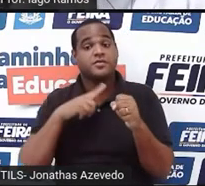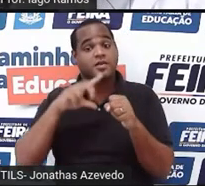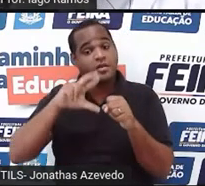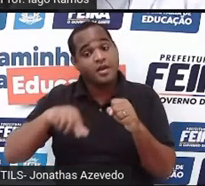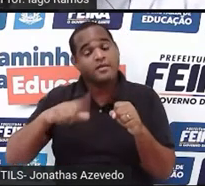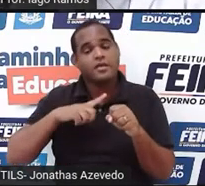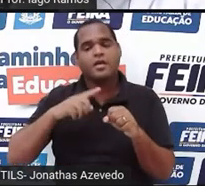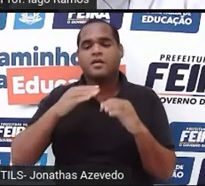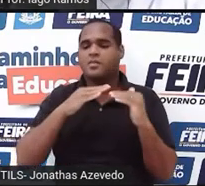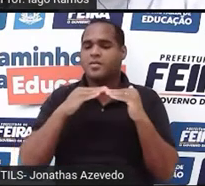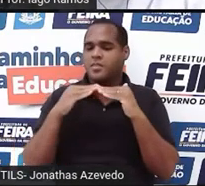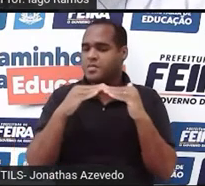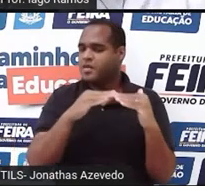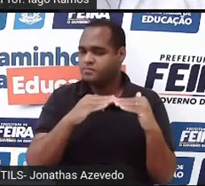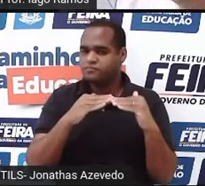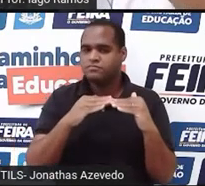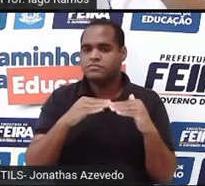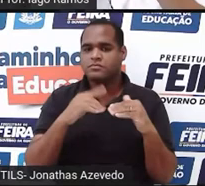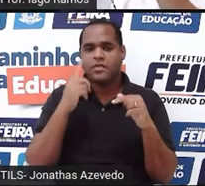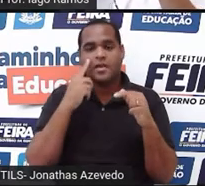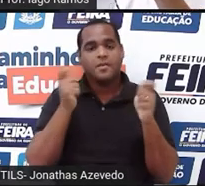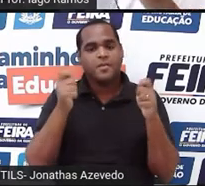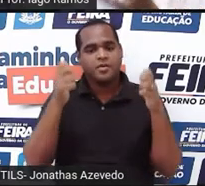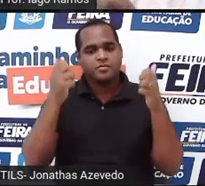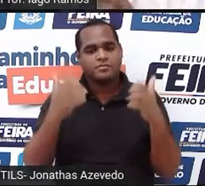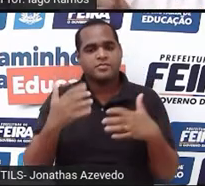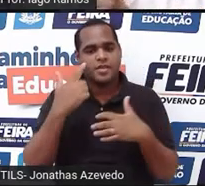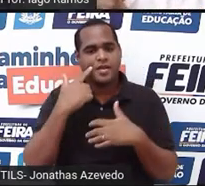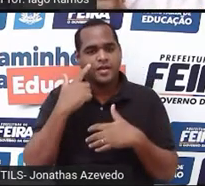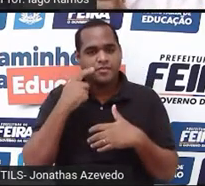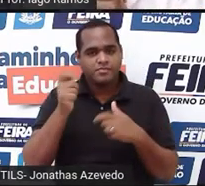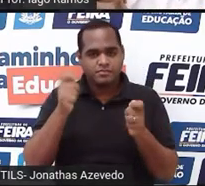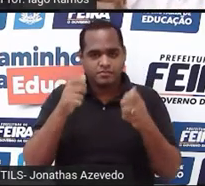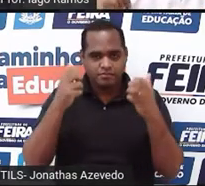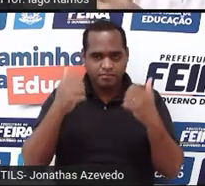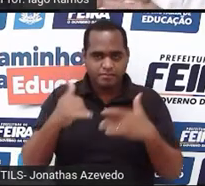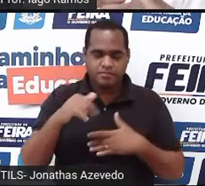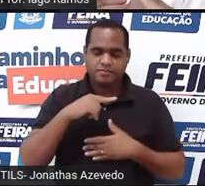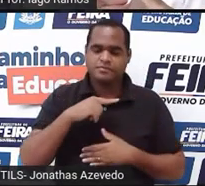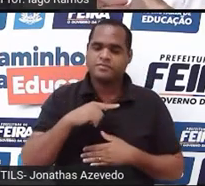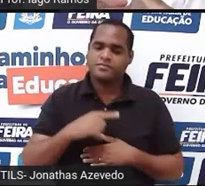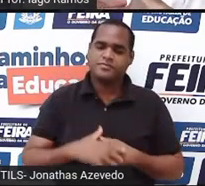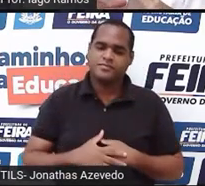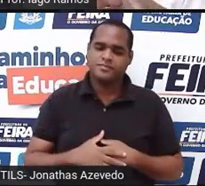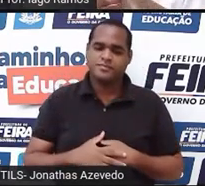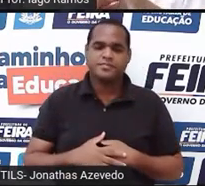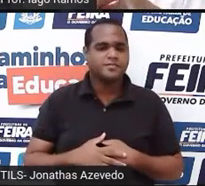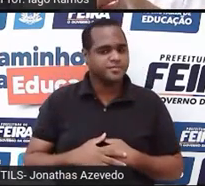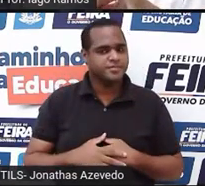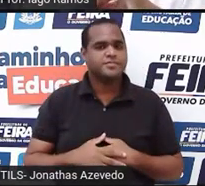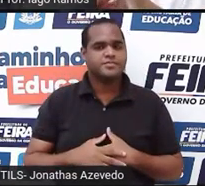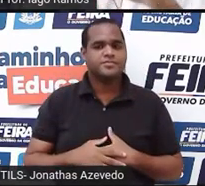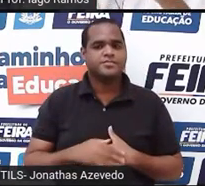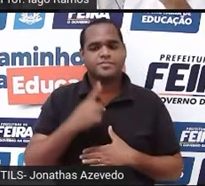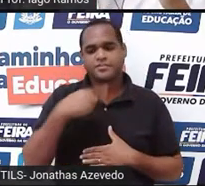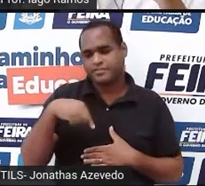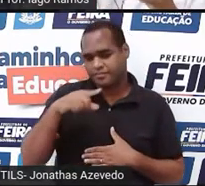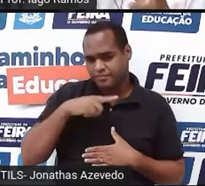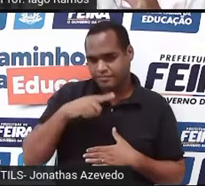grandezas proporcionais bora fazer aqui um esquema Mazinho tá para gente é